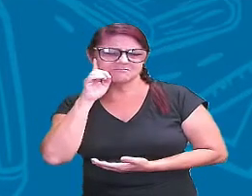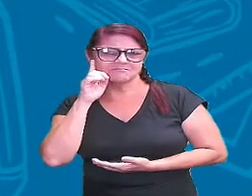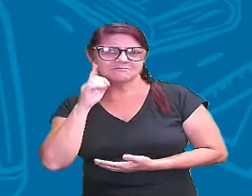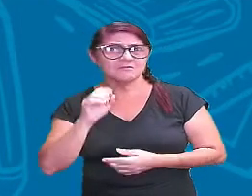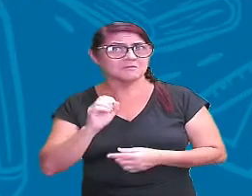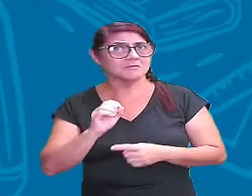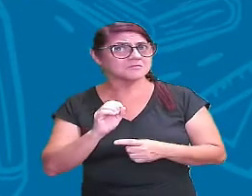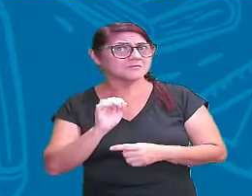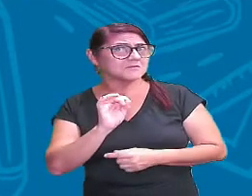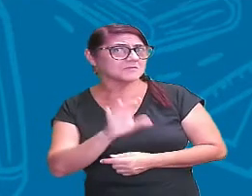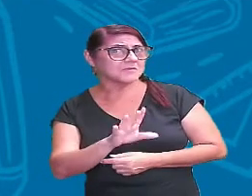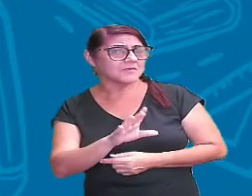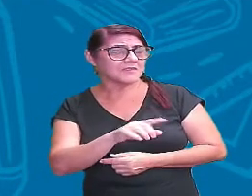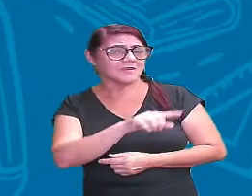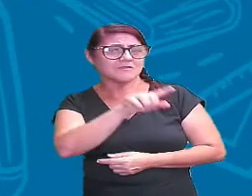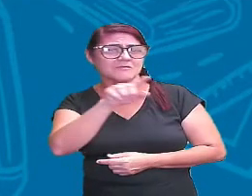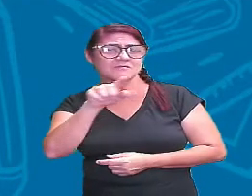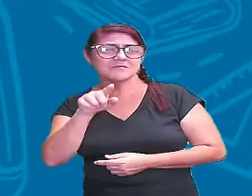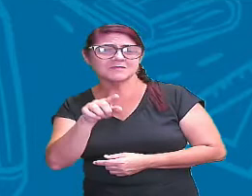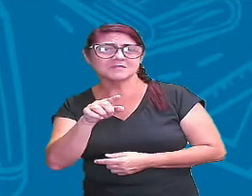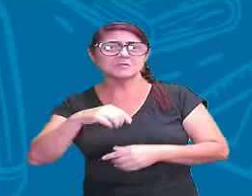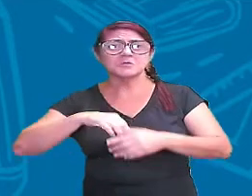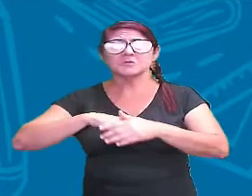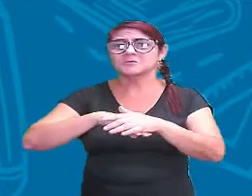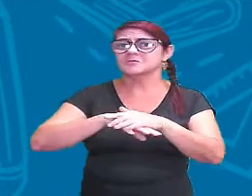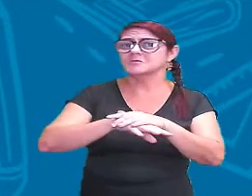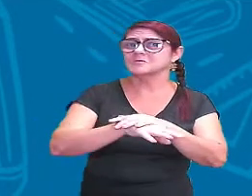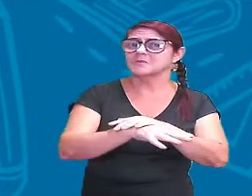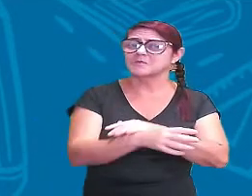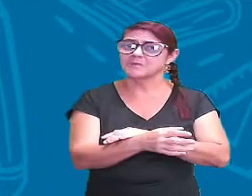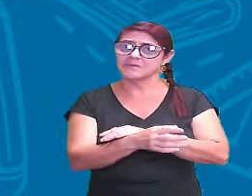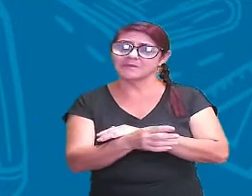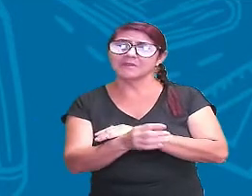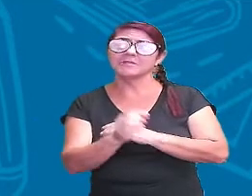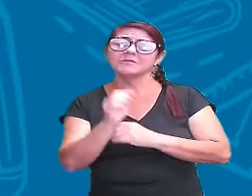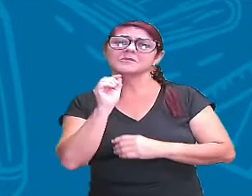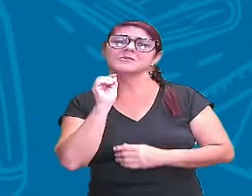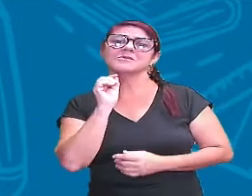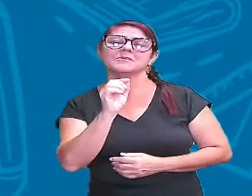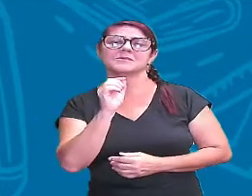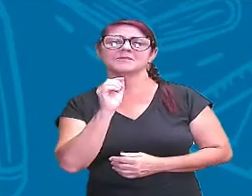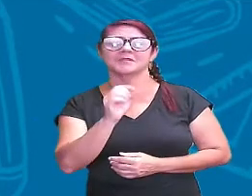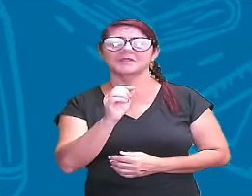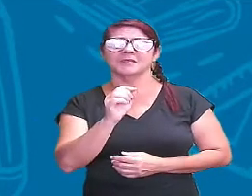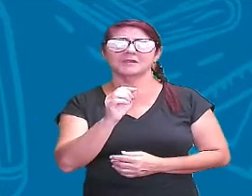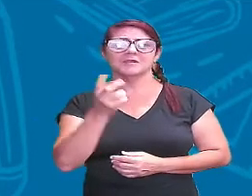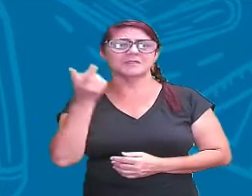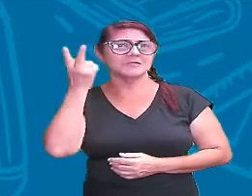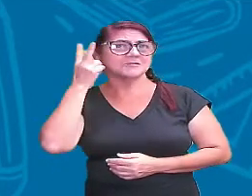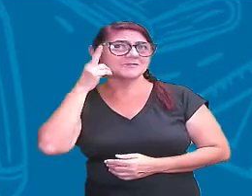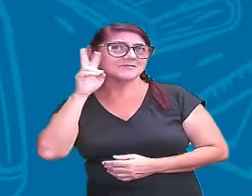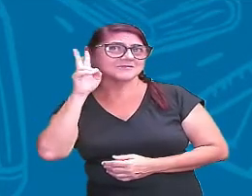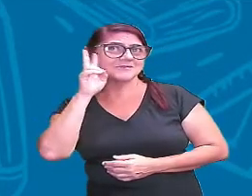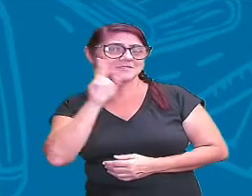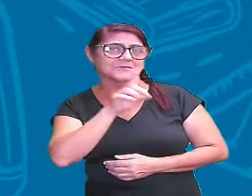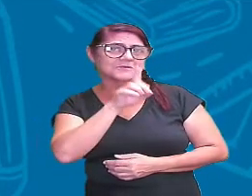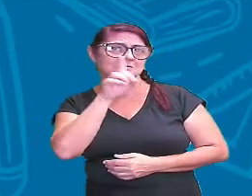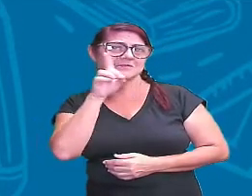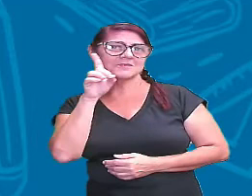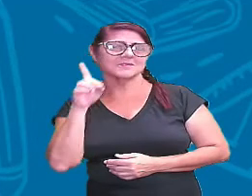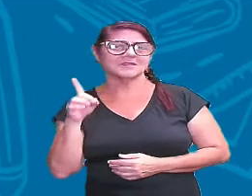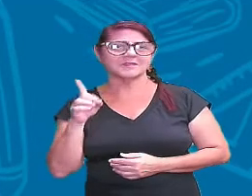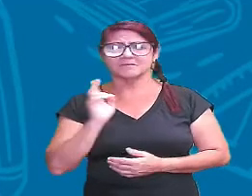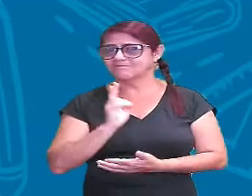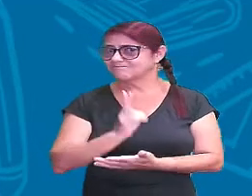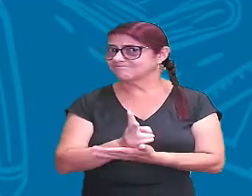Só que vocês já estão acostumados a ter o quê? A ter a história do dia, não é isso? A gente